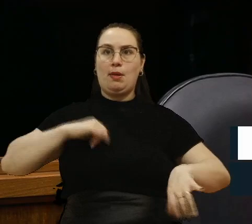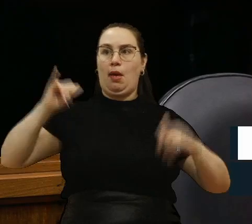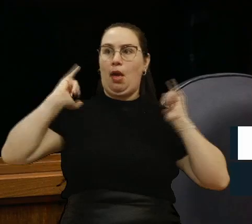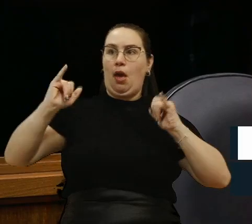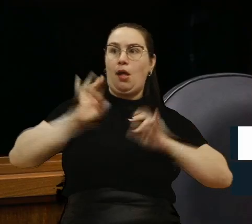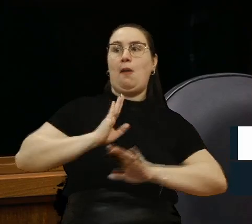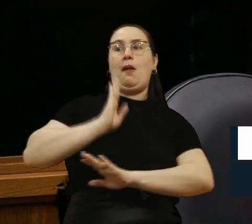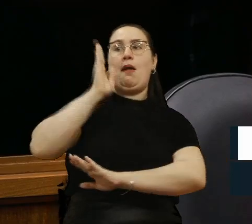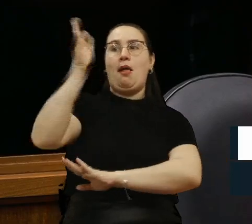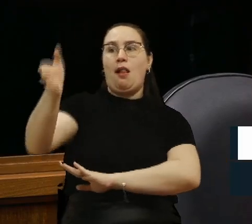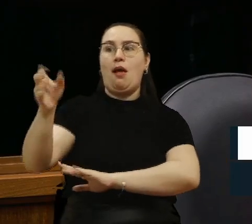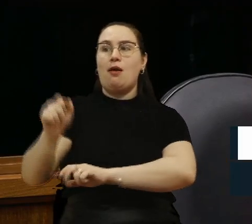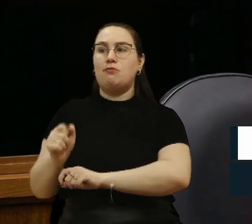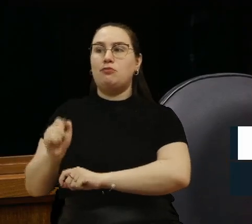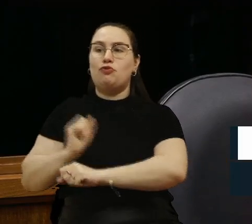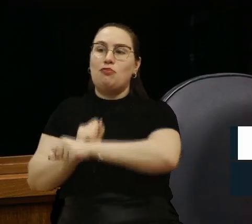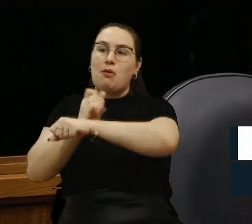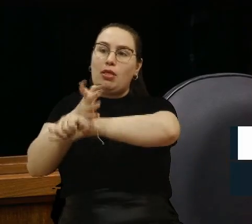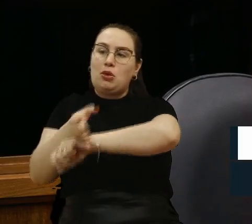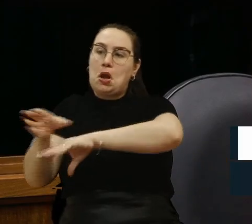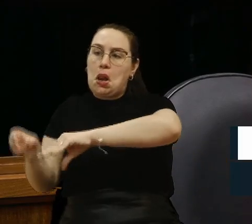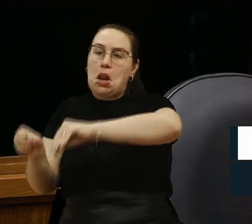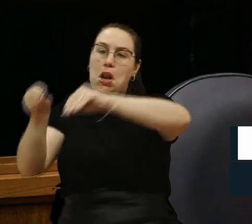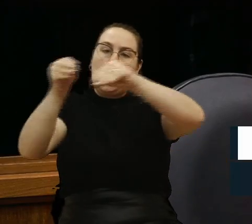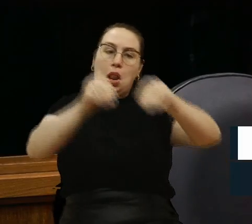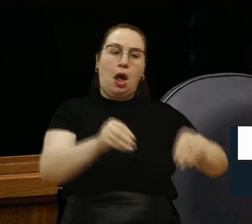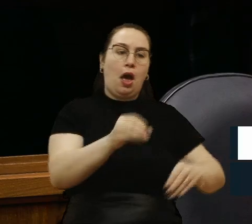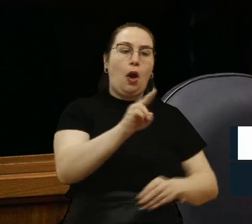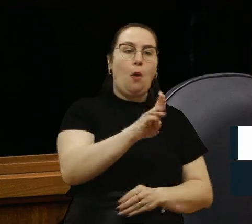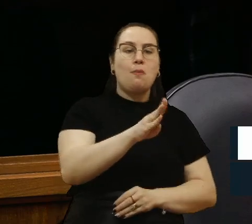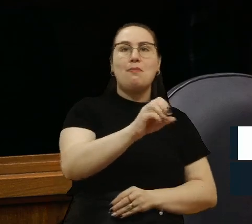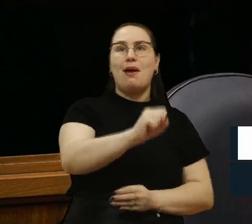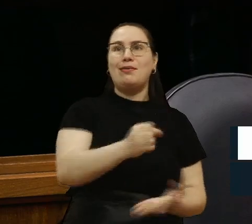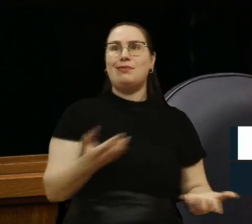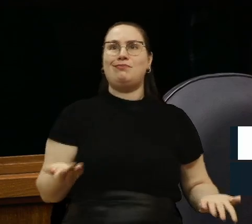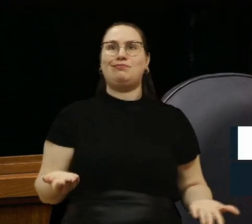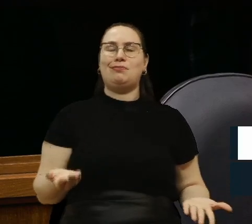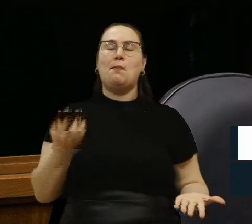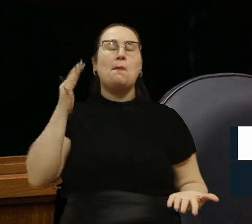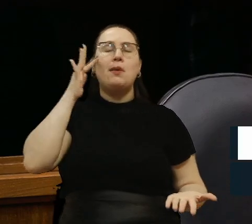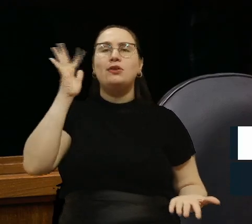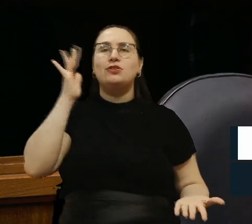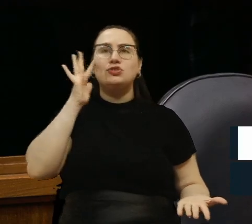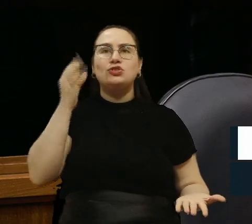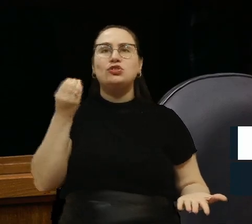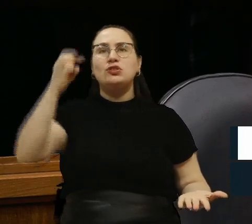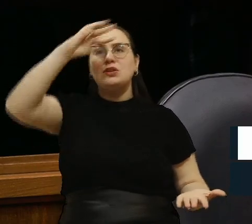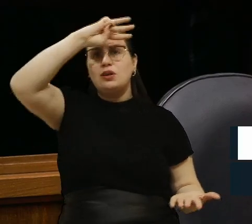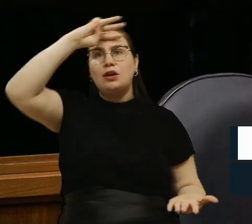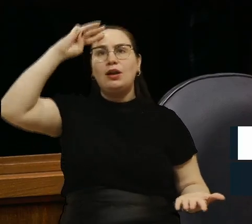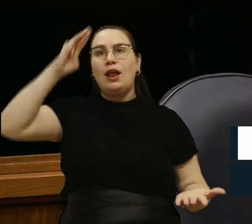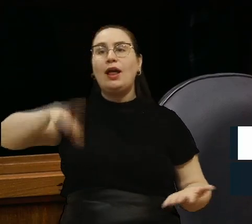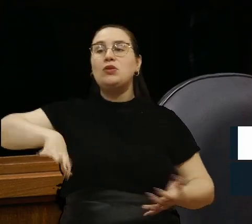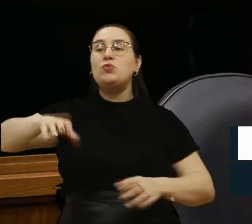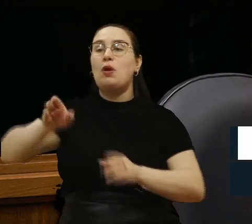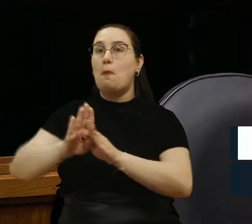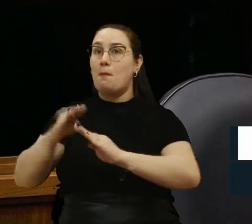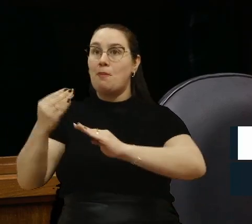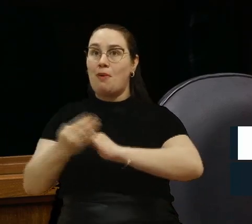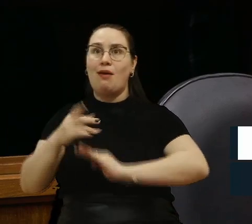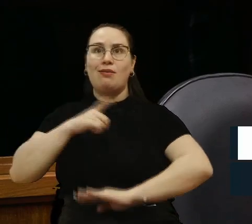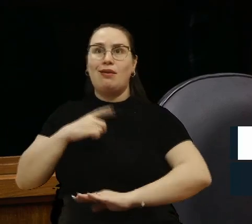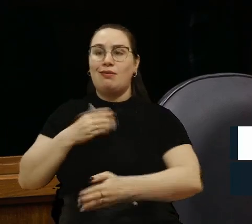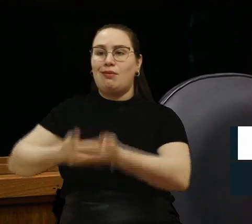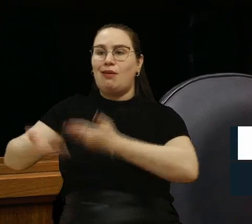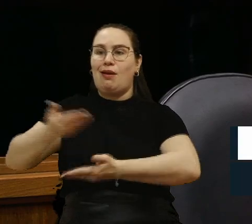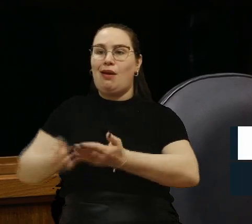ter que peregrinar de madrugada para ir até a UBS. Imagina, vereador Juliano Valins, lá no seu território, todo mundo tiver que ser